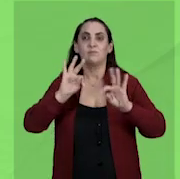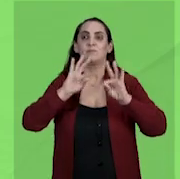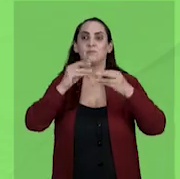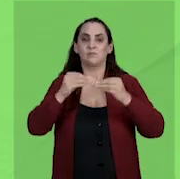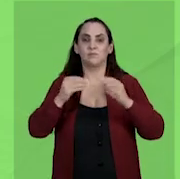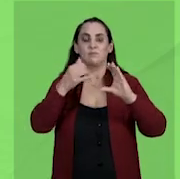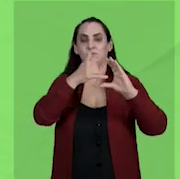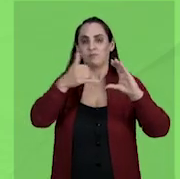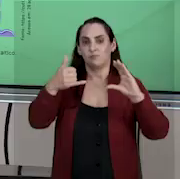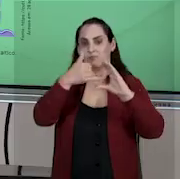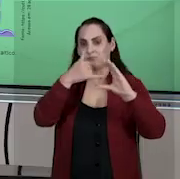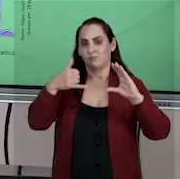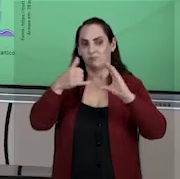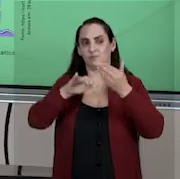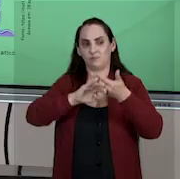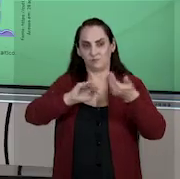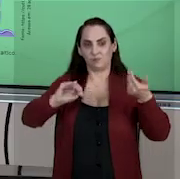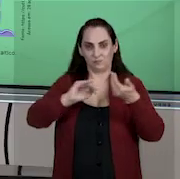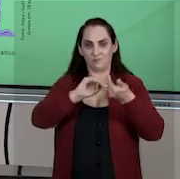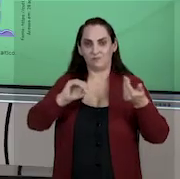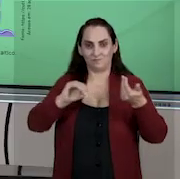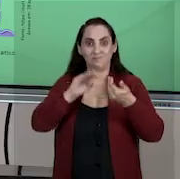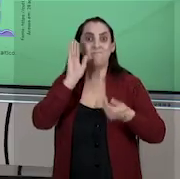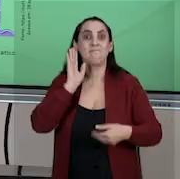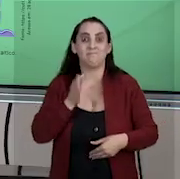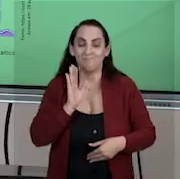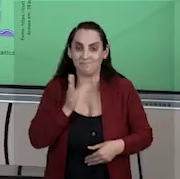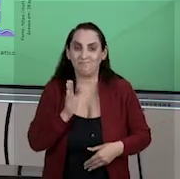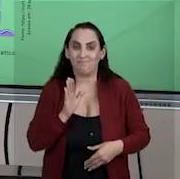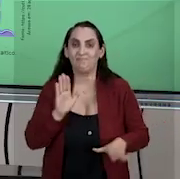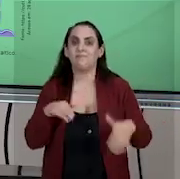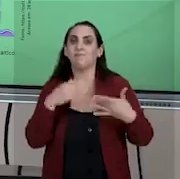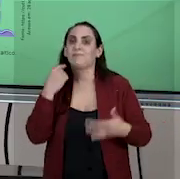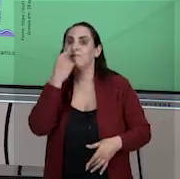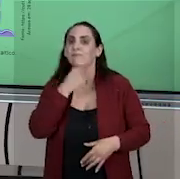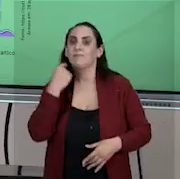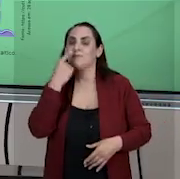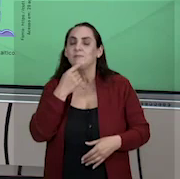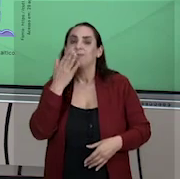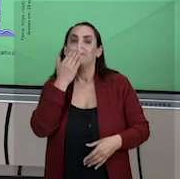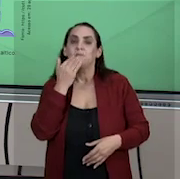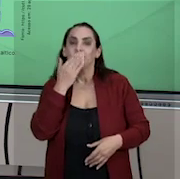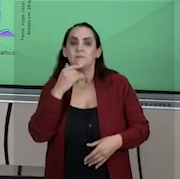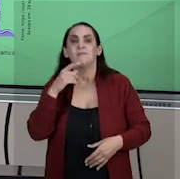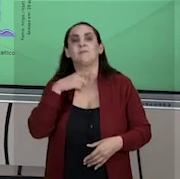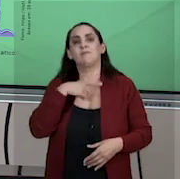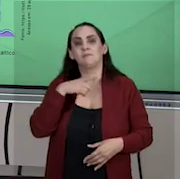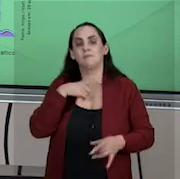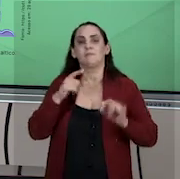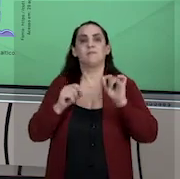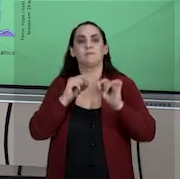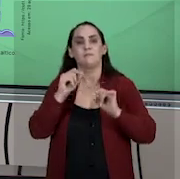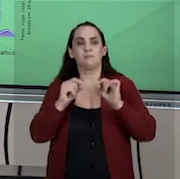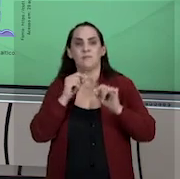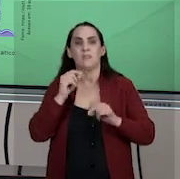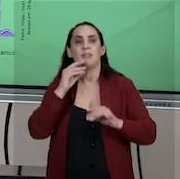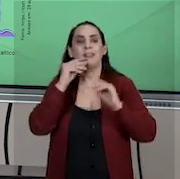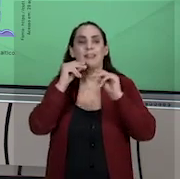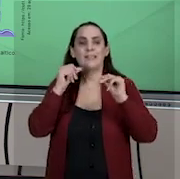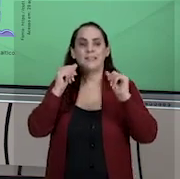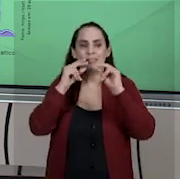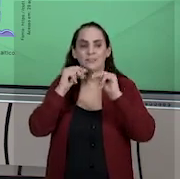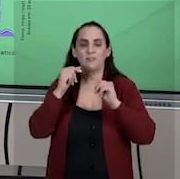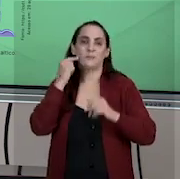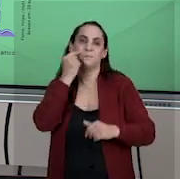começa a ser quebrado aqui na boca. Então, nela, o alimento vai sofrer a ação da saliva e também dos